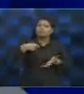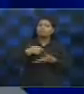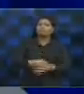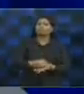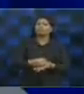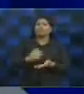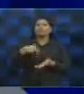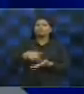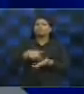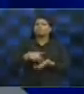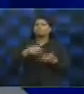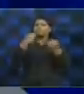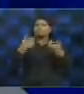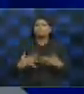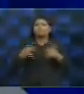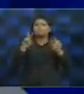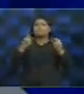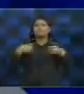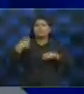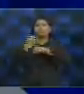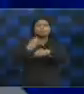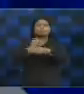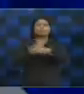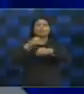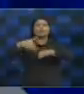arte, viadutos, passagens de níveis,